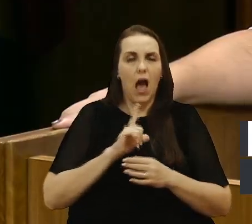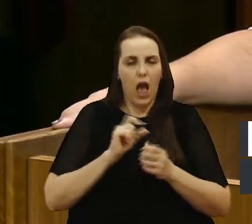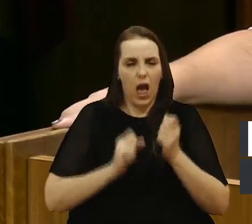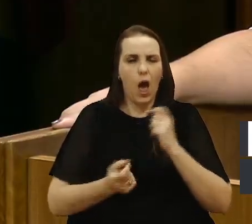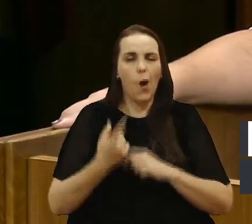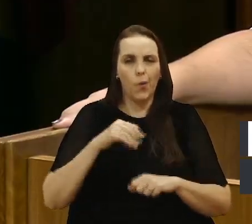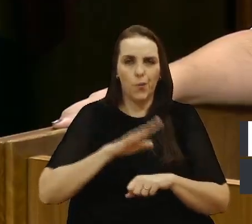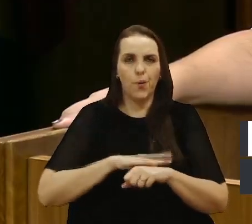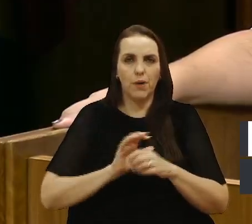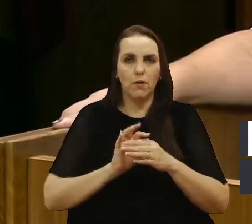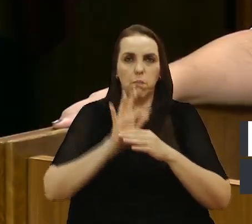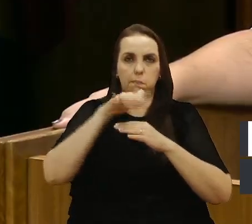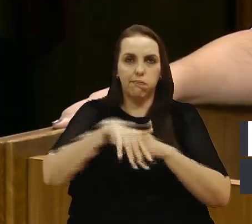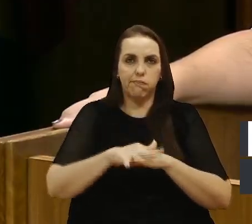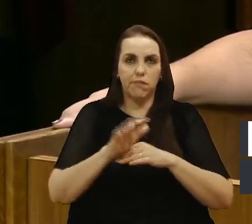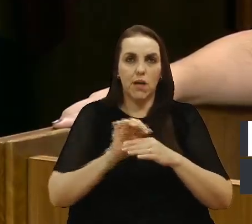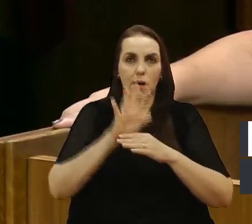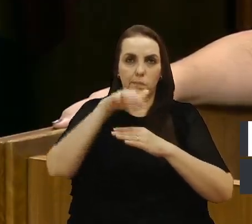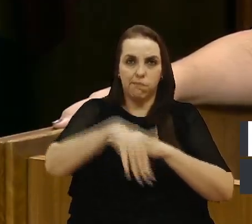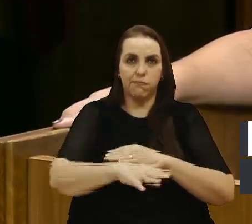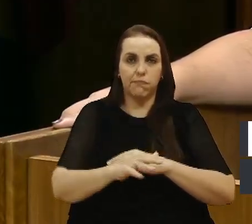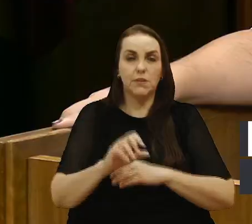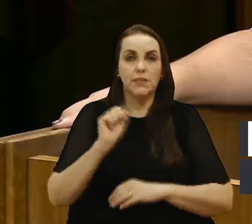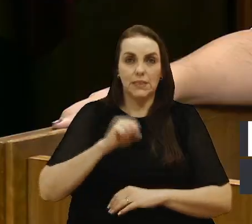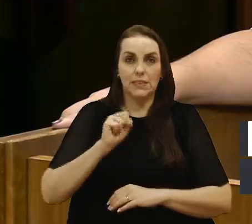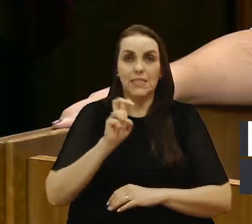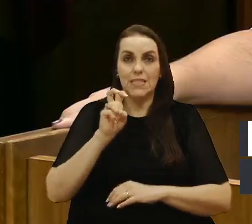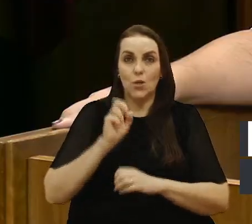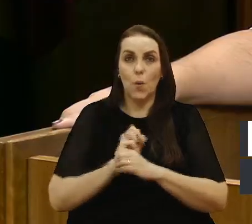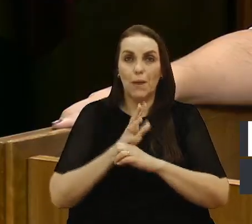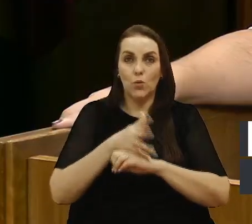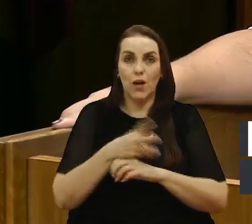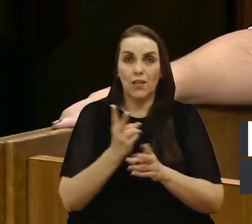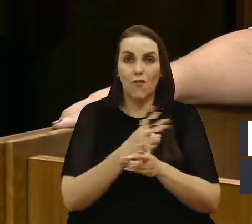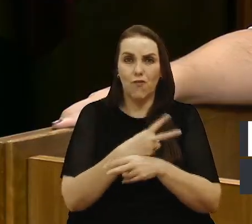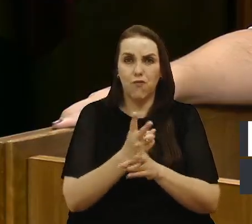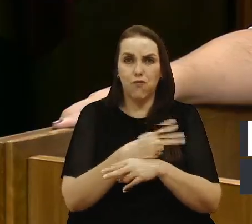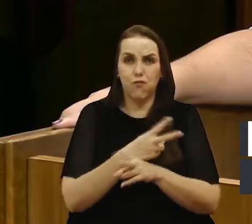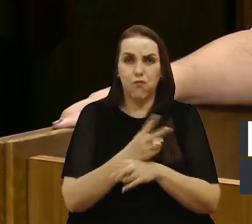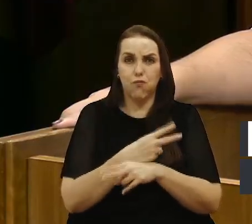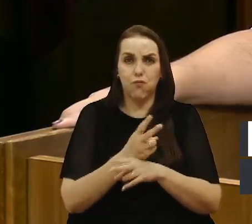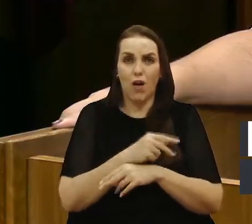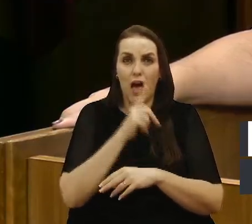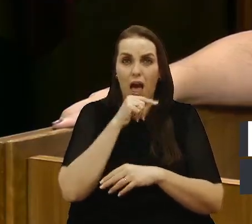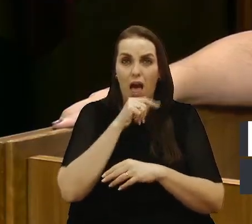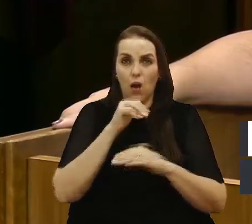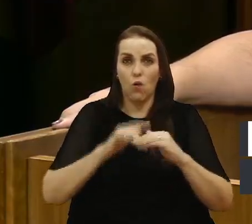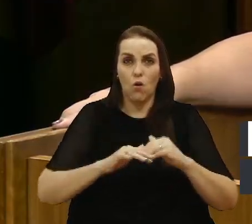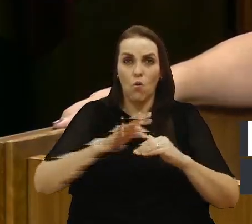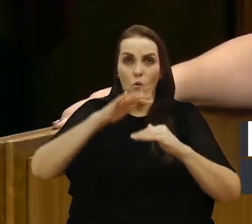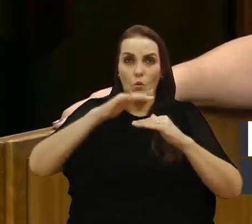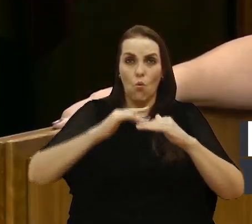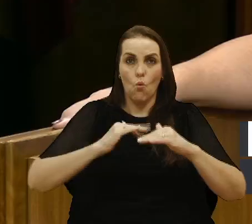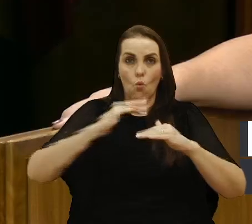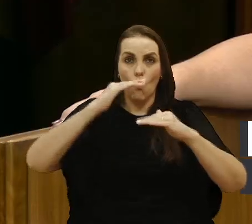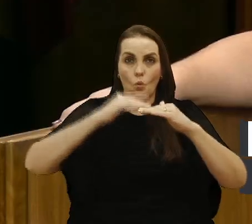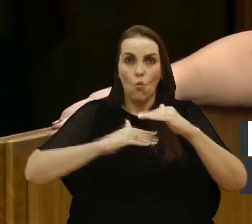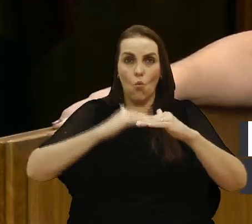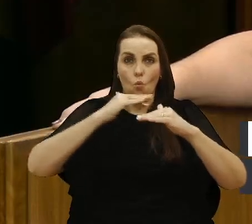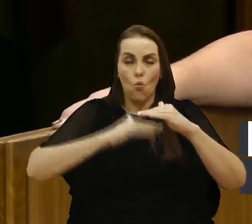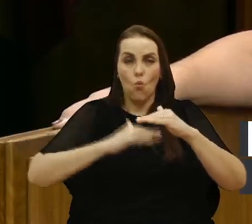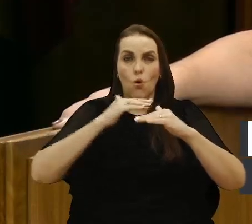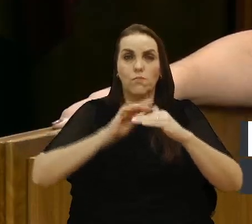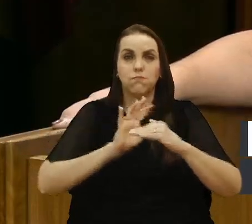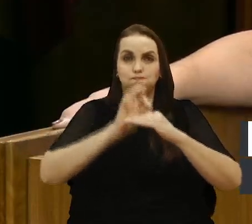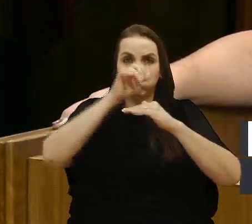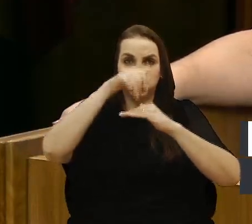momentos, inclusive pela questão ali, era 5 horas da manhã, o vento era forte, a água já ultrapassava, os limites, e ela